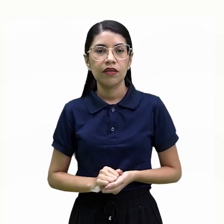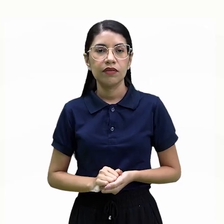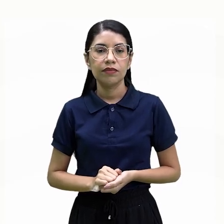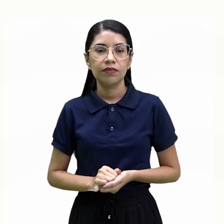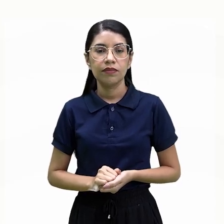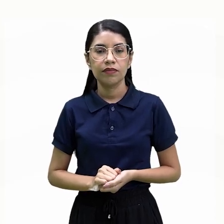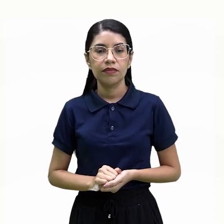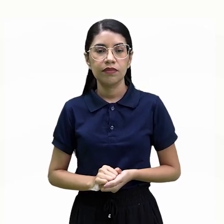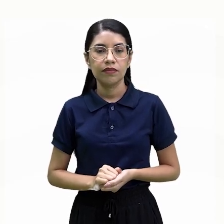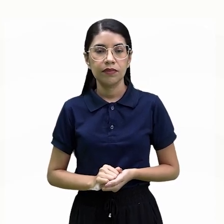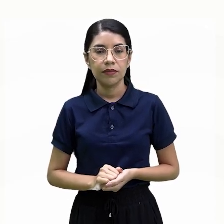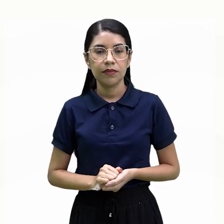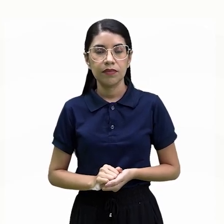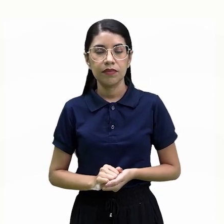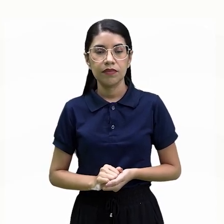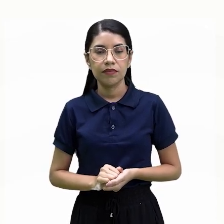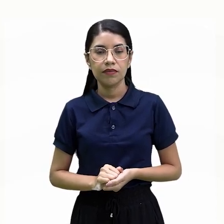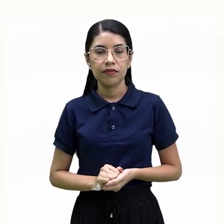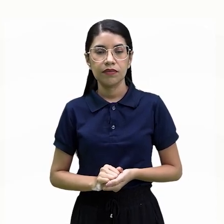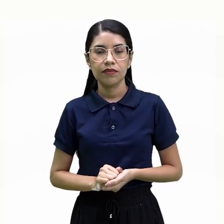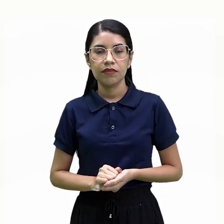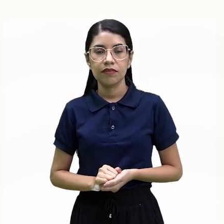Ok? Que são os intervalos.